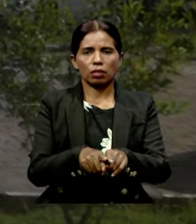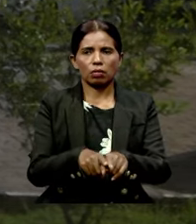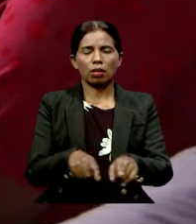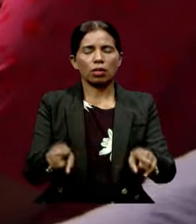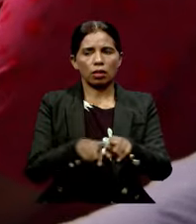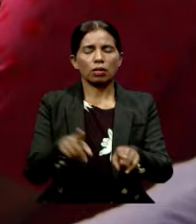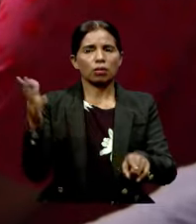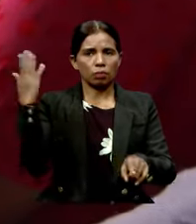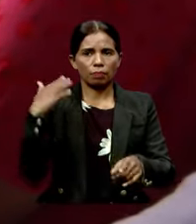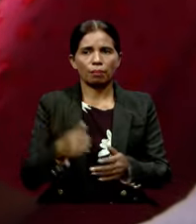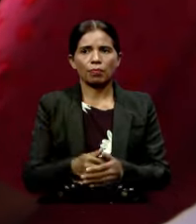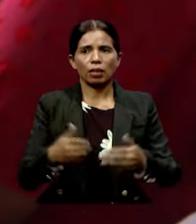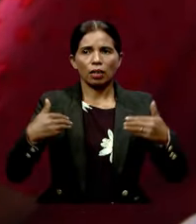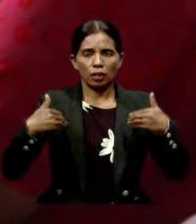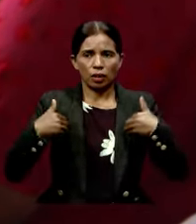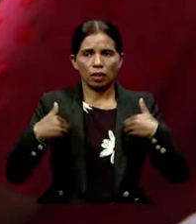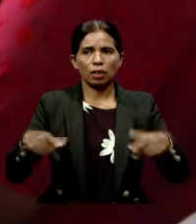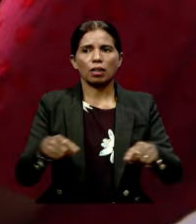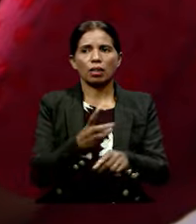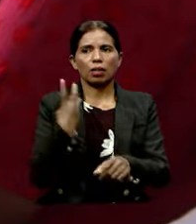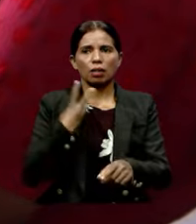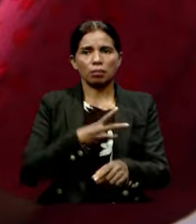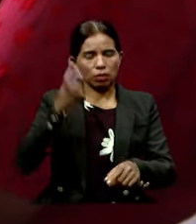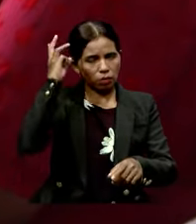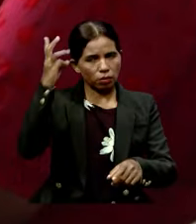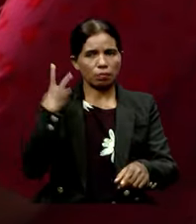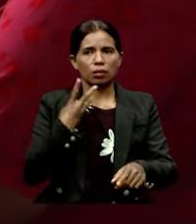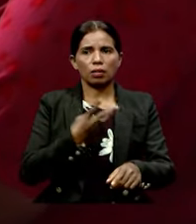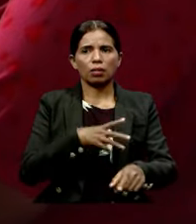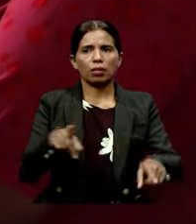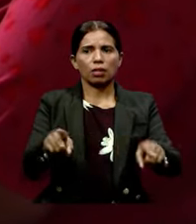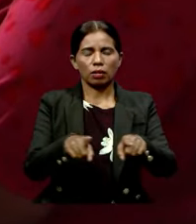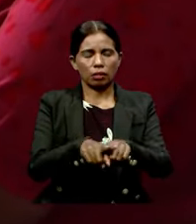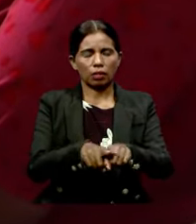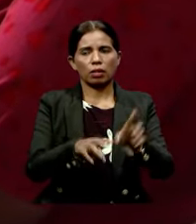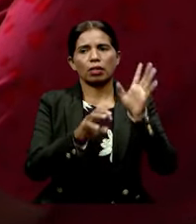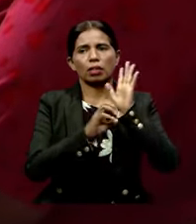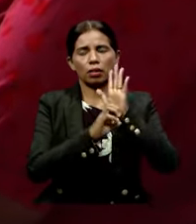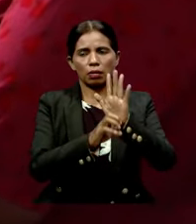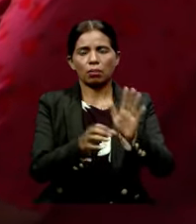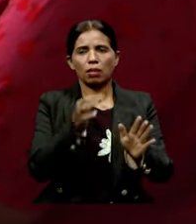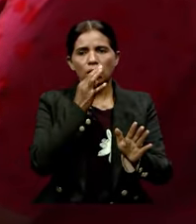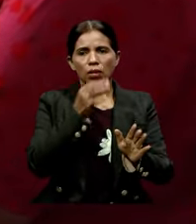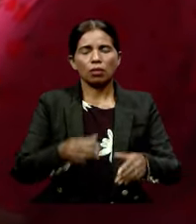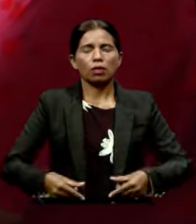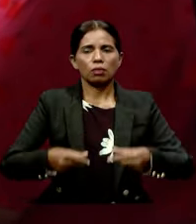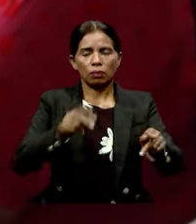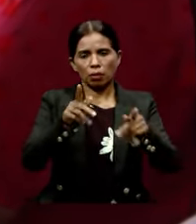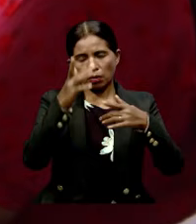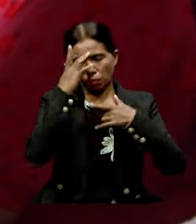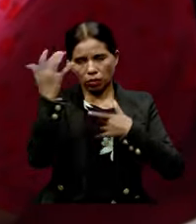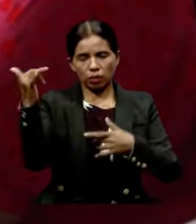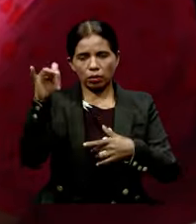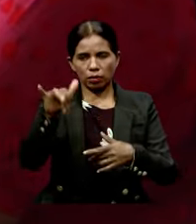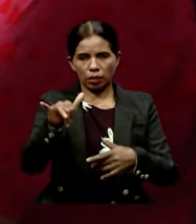ulu. E a botbalo nebe halu preocupação Miami, nessa por exemplo, qualidade barra nebe foba paciente sira.